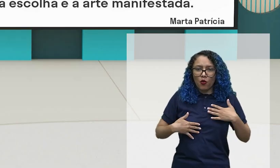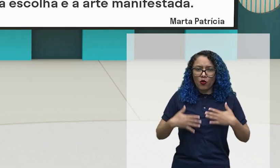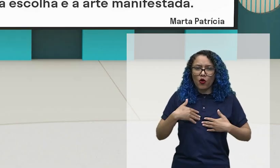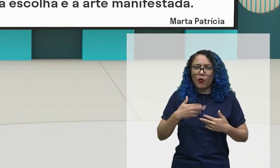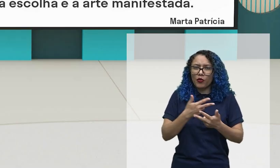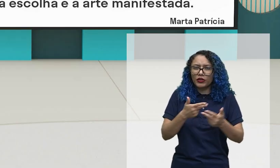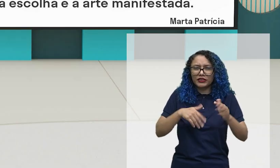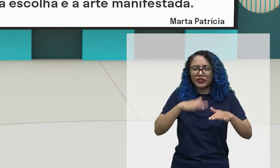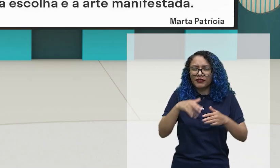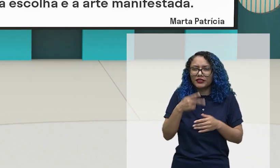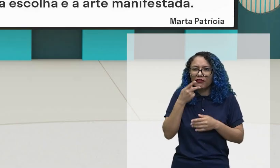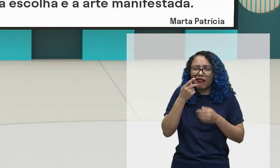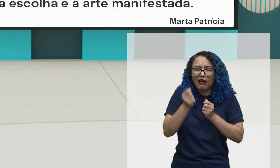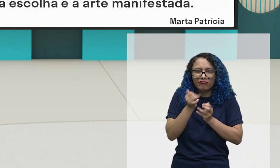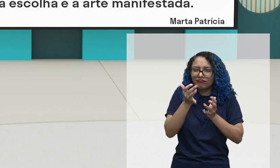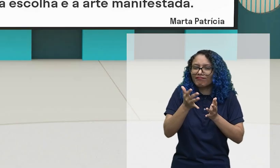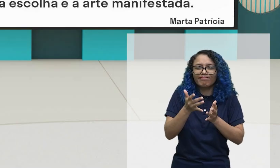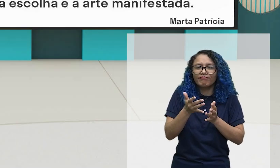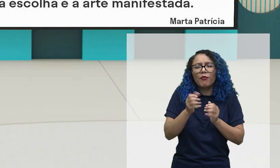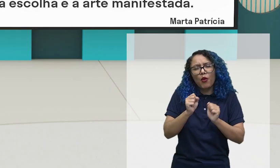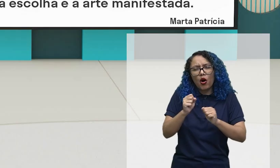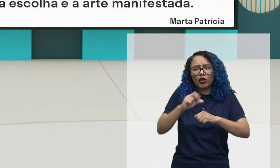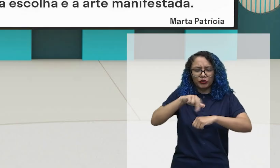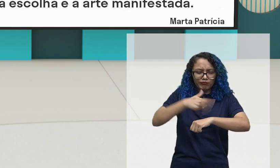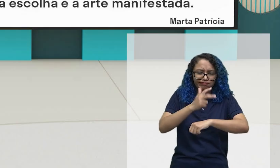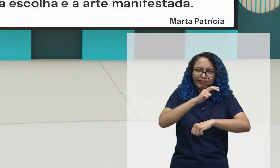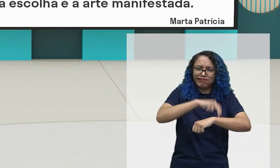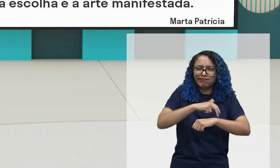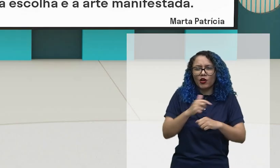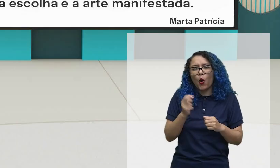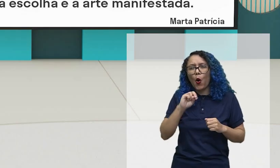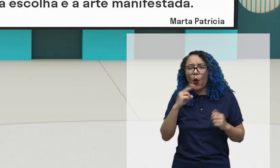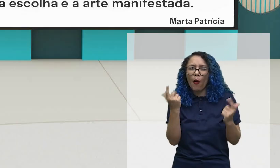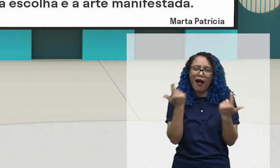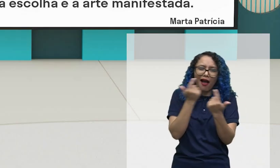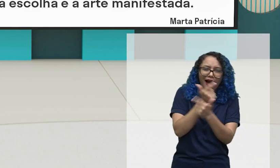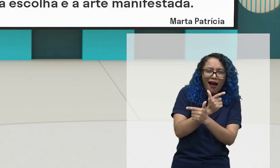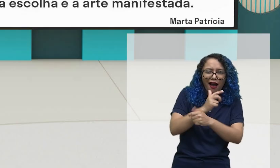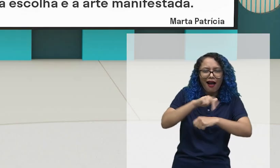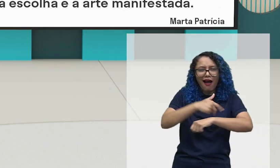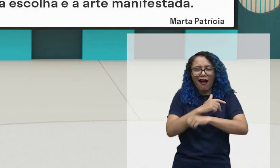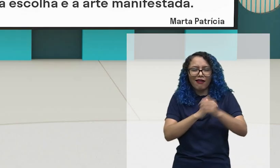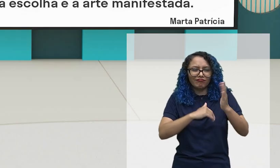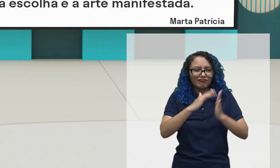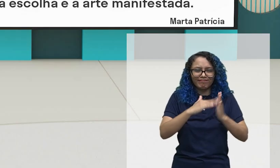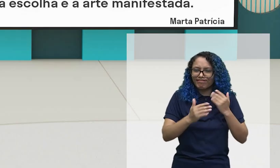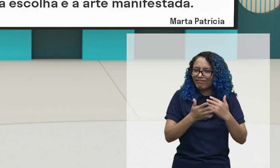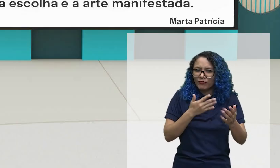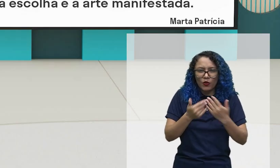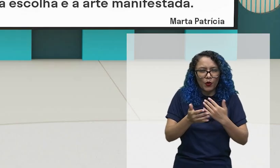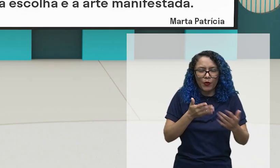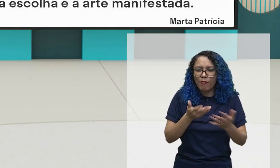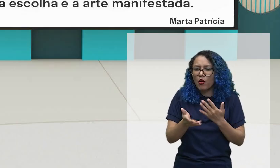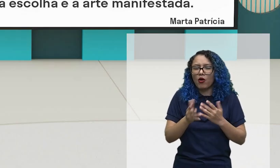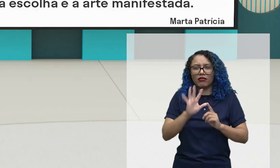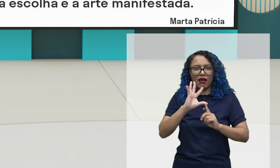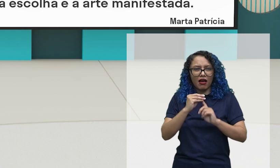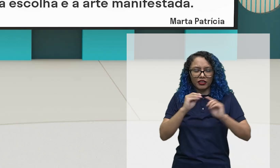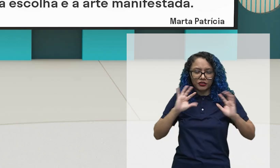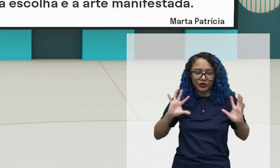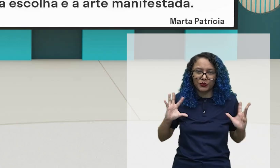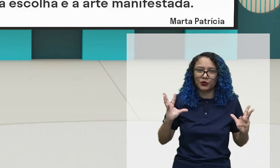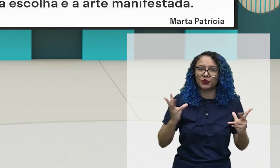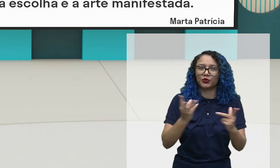com o corpo o que nem sempre dá para falar. Uma cambalhota ou gargalhada Acrobacia ou